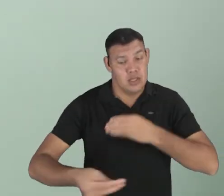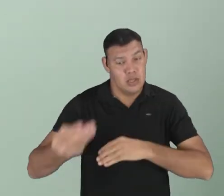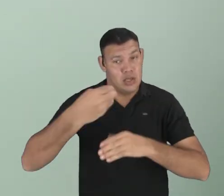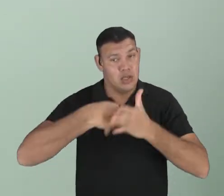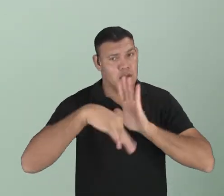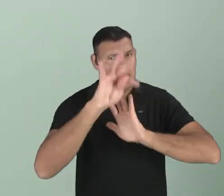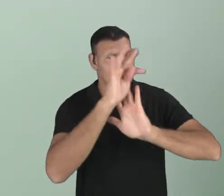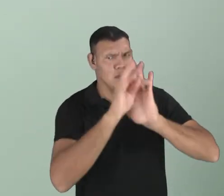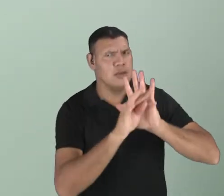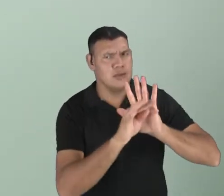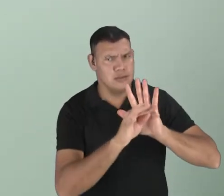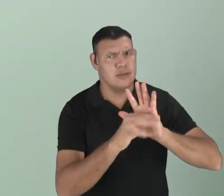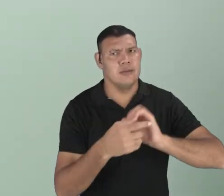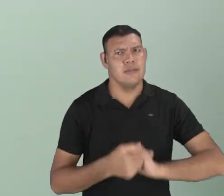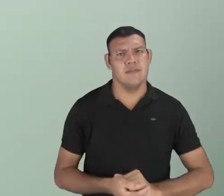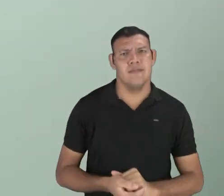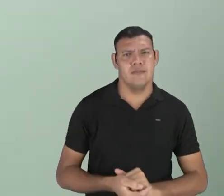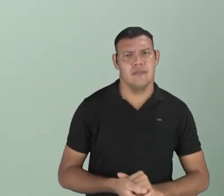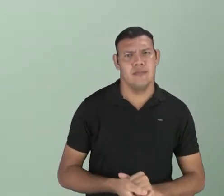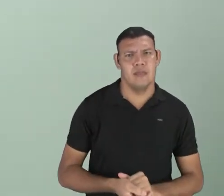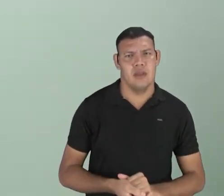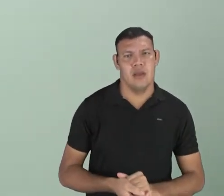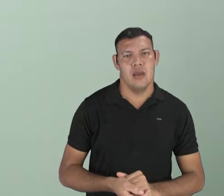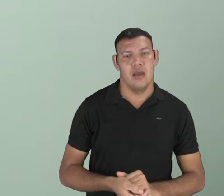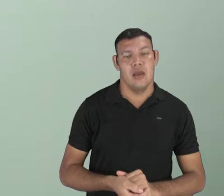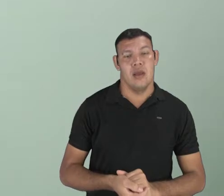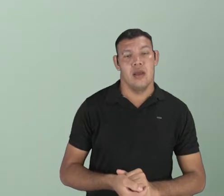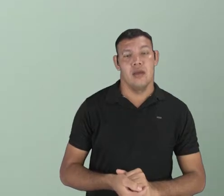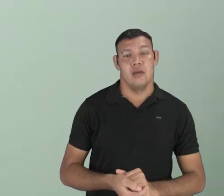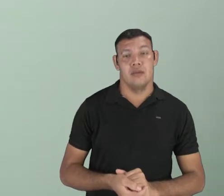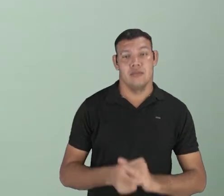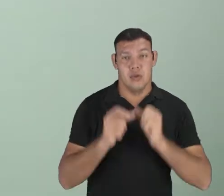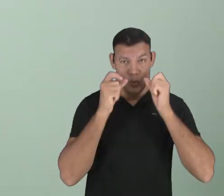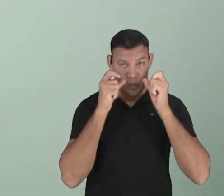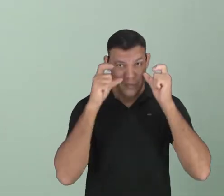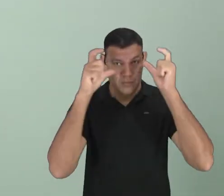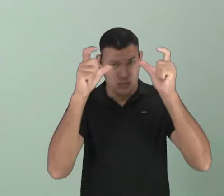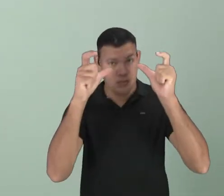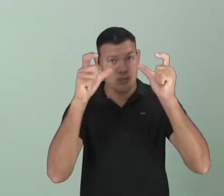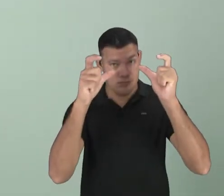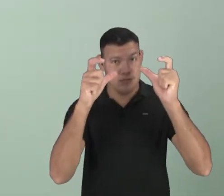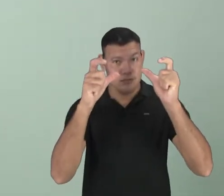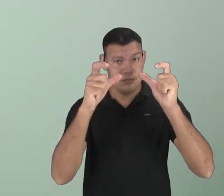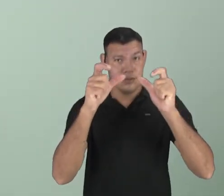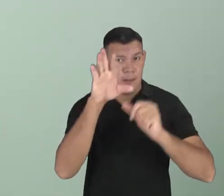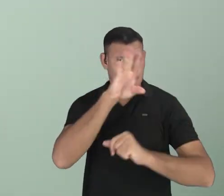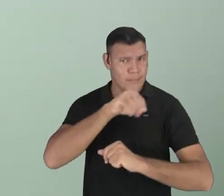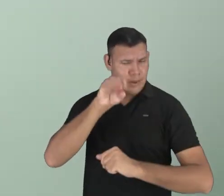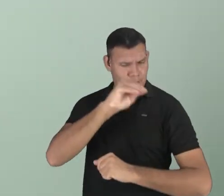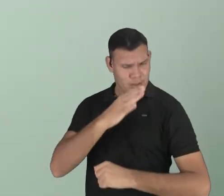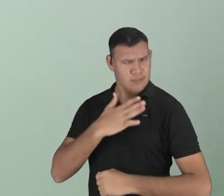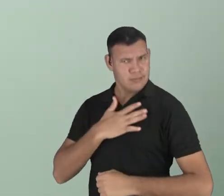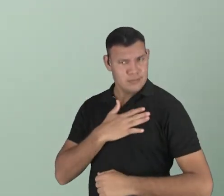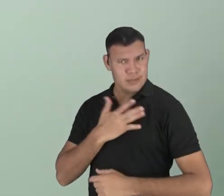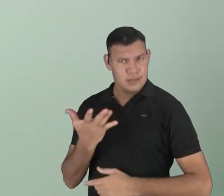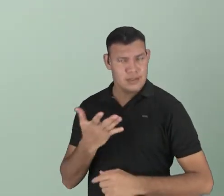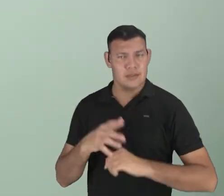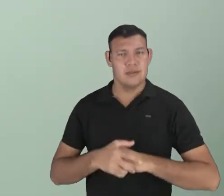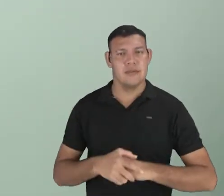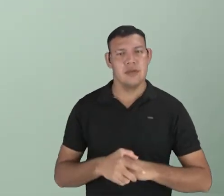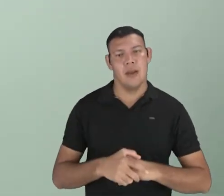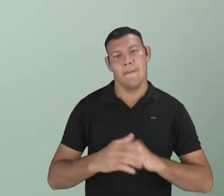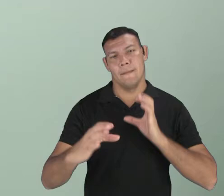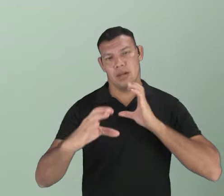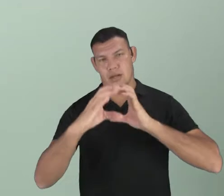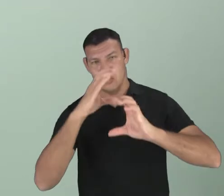minha intenção é maior para o emissor? Eu quero chamar a atenção para o emissor? Eu quero chamar a atenção para o